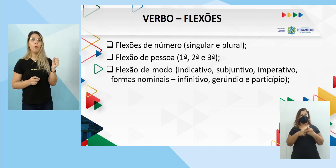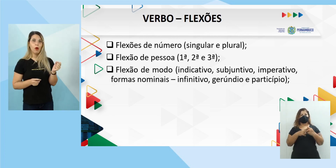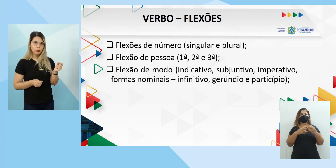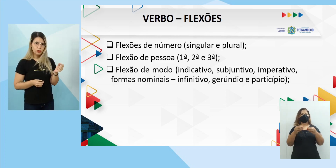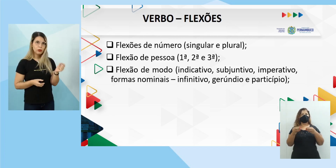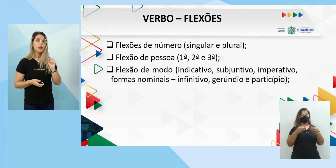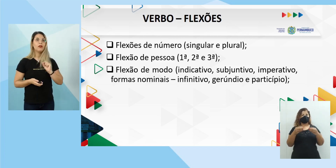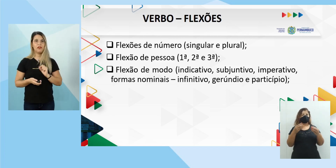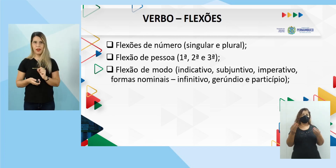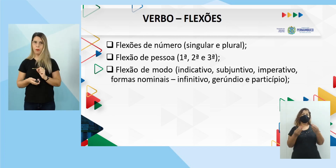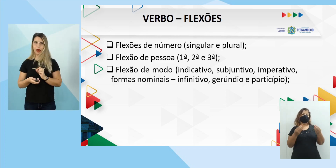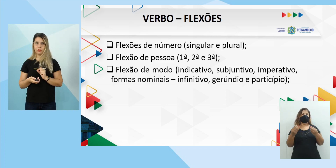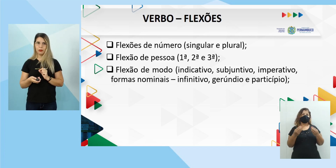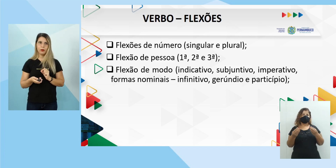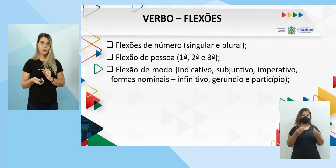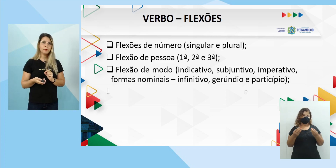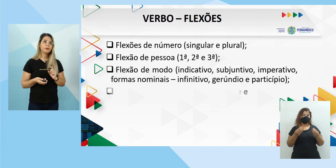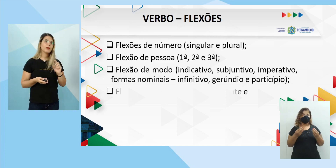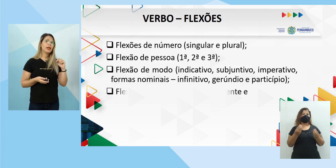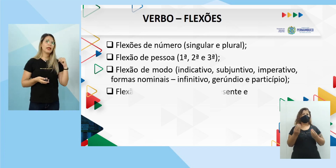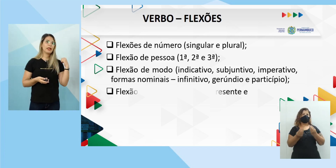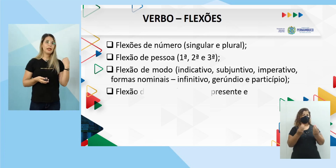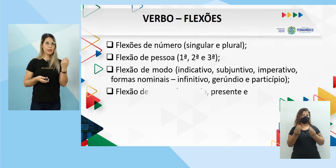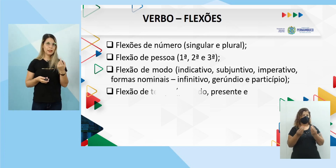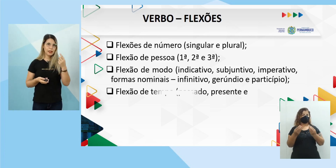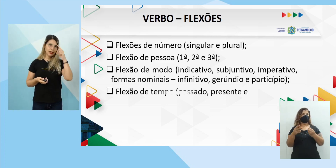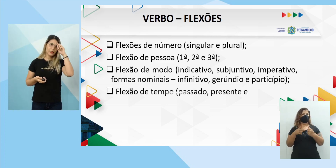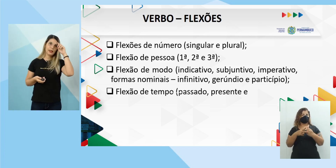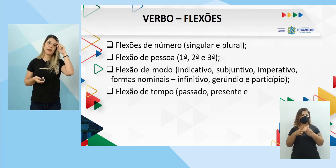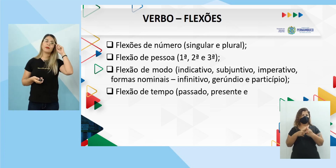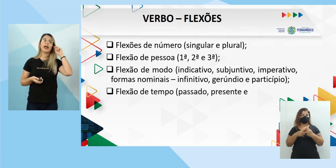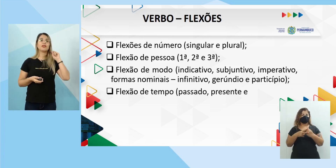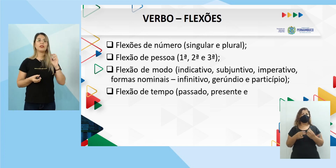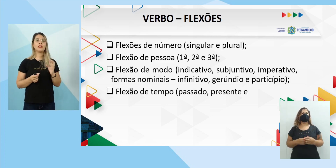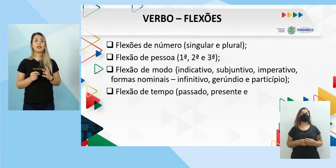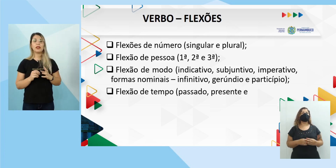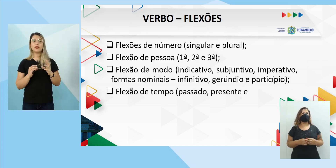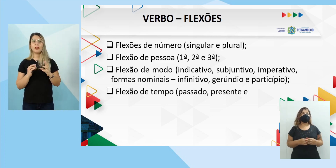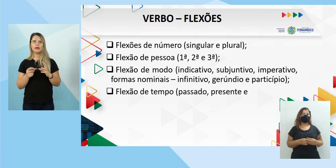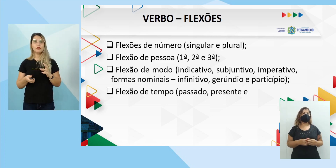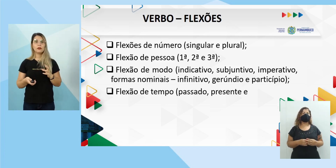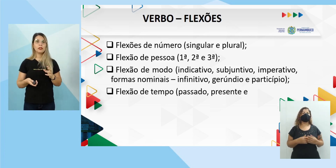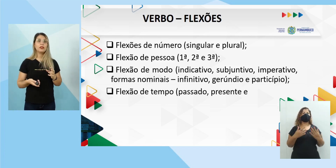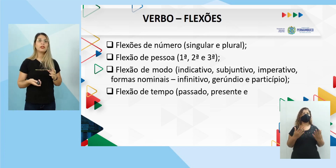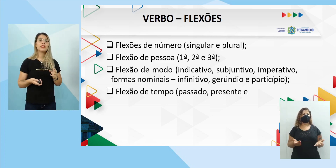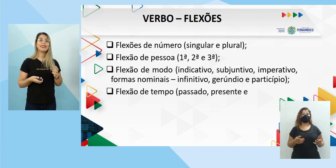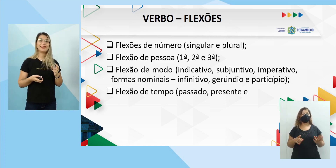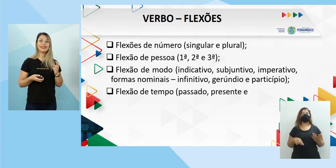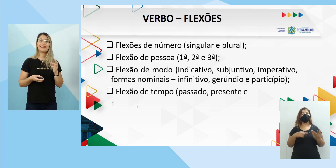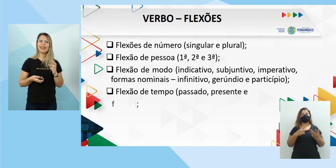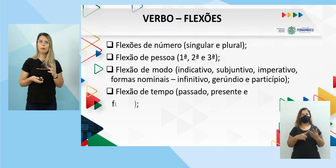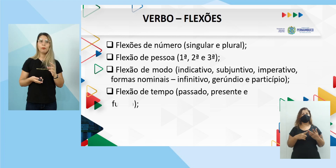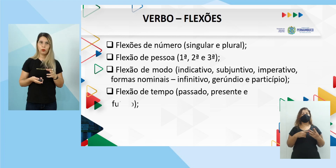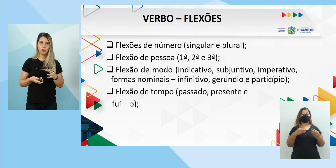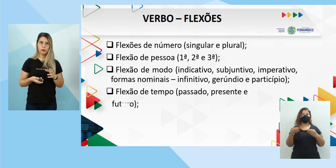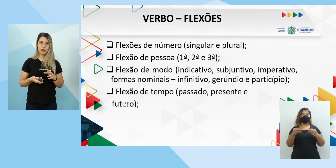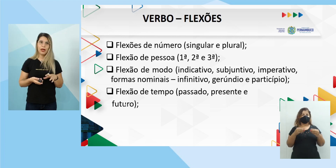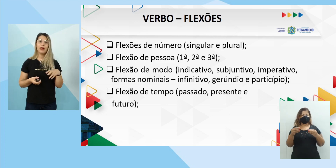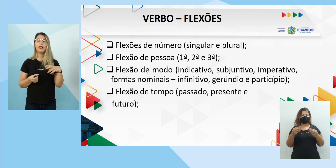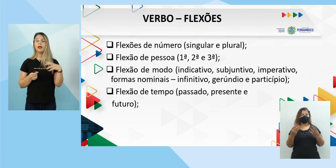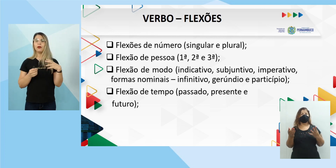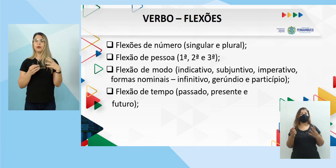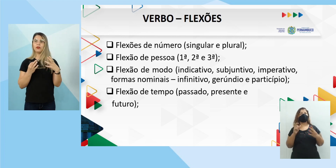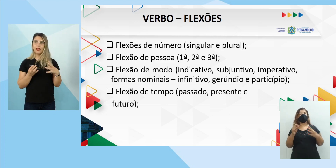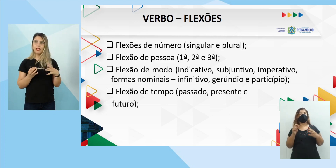ao modo verbal, tá bom? Em seguida, a gente tem as flexões de tempo,